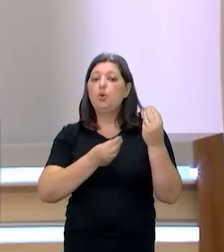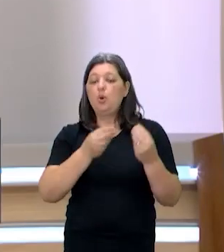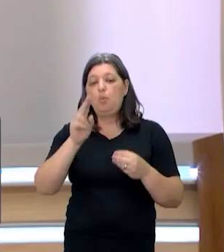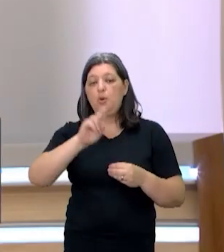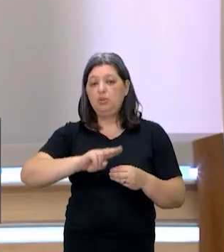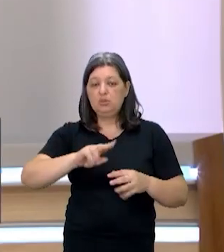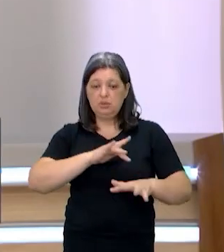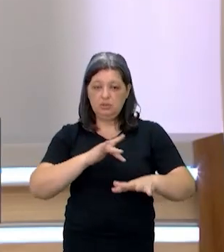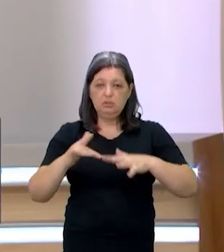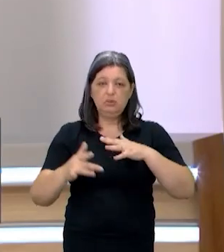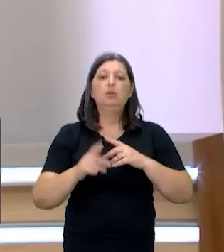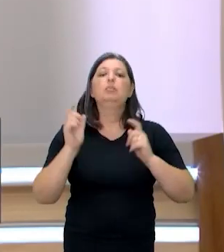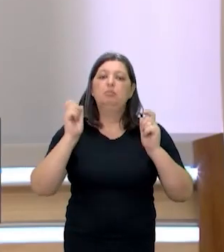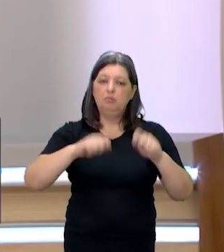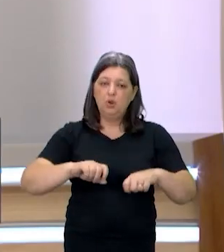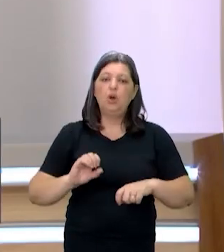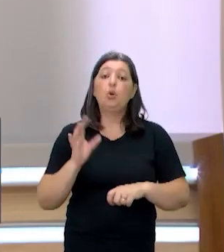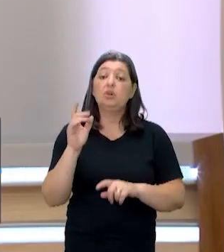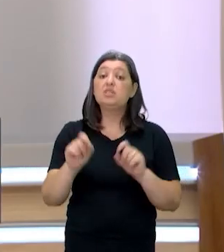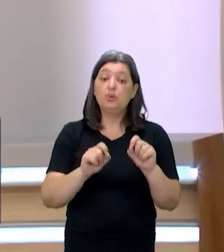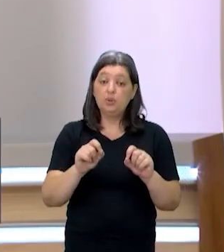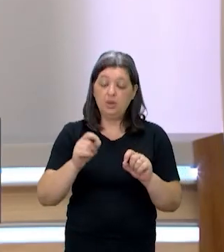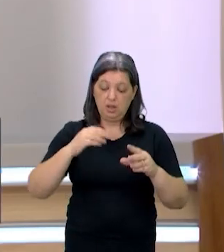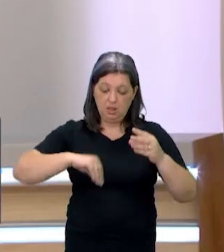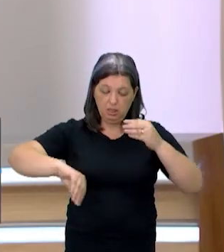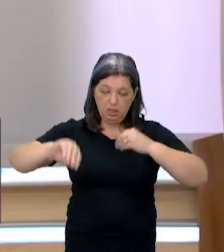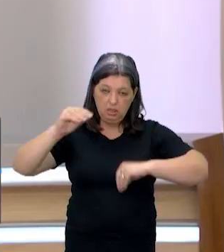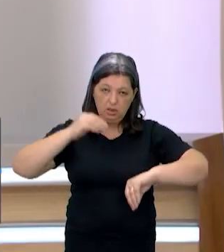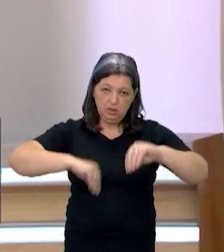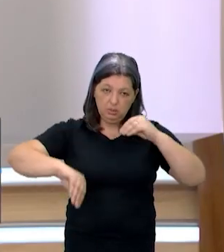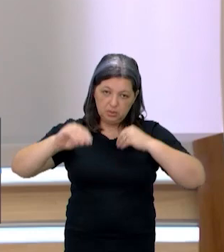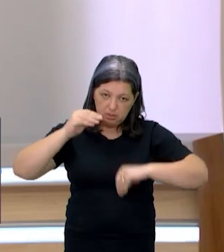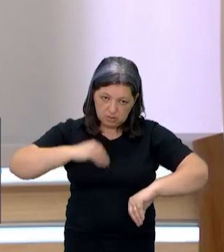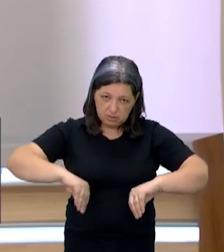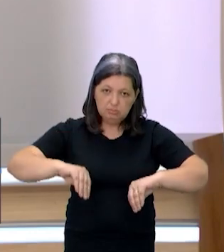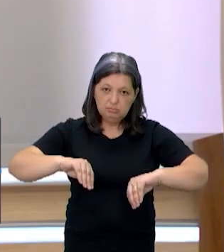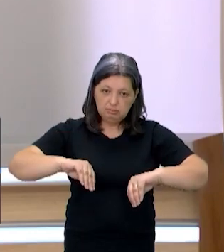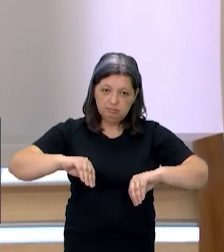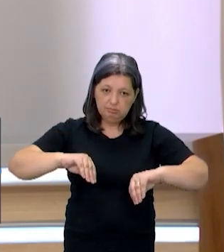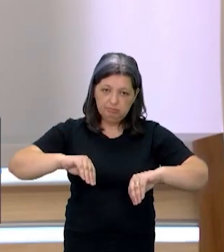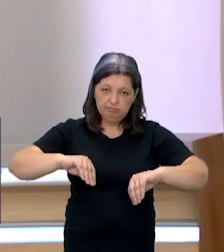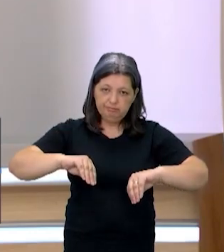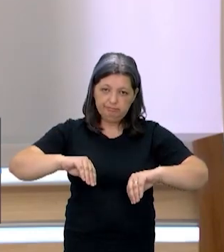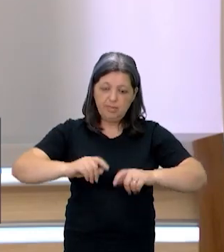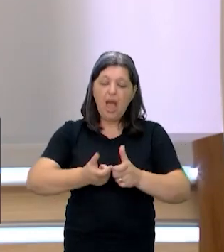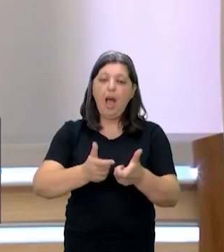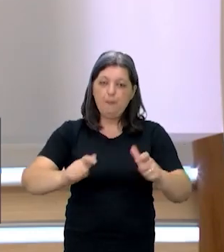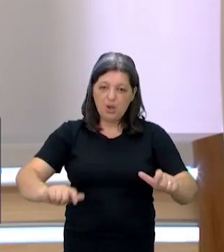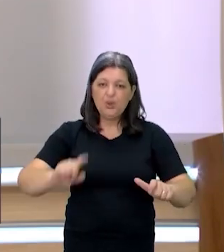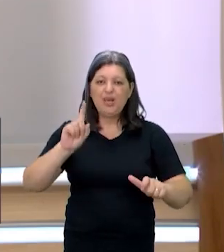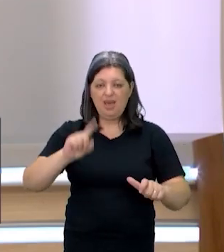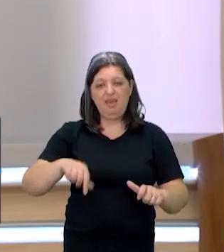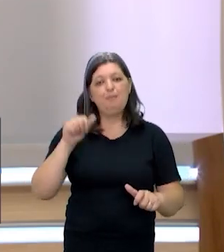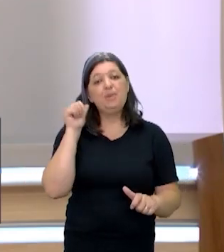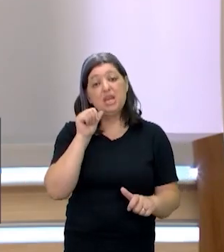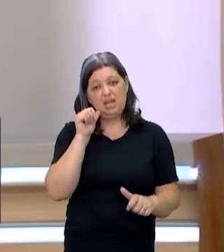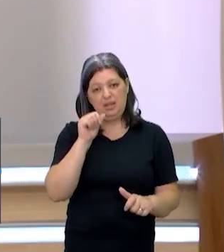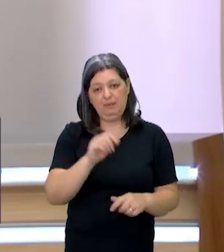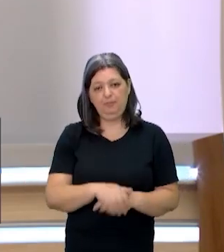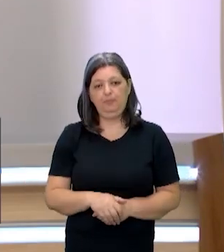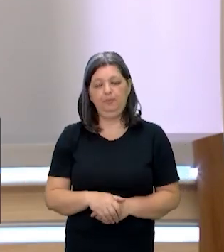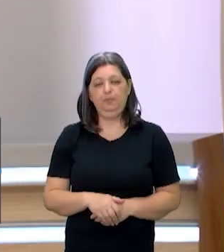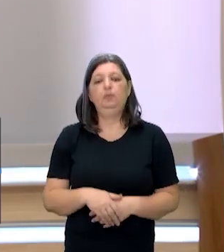pode levar à depressão, inclusive num número muito maior as meninas. E a gente vai